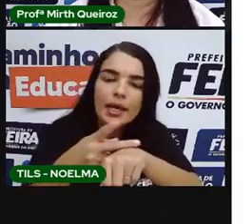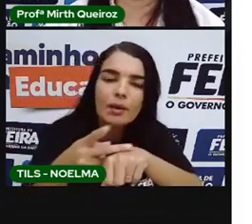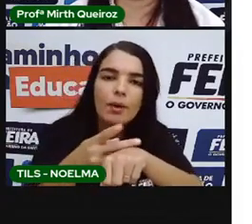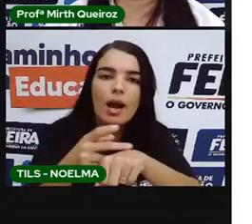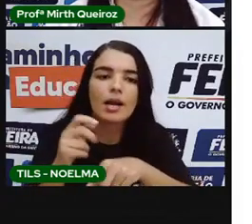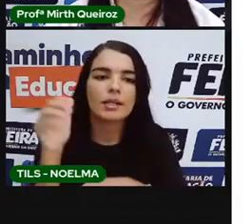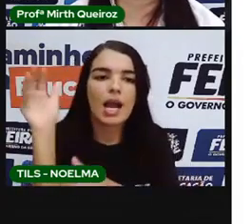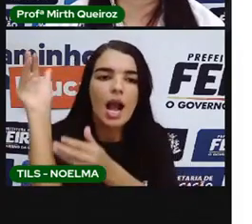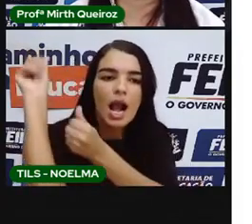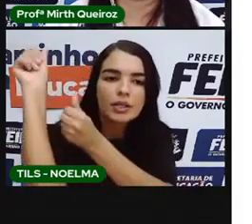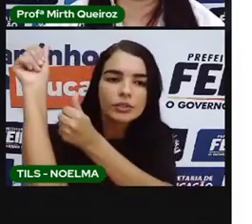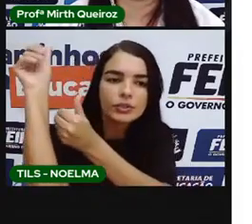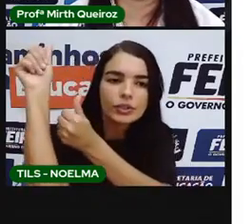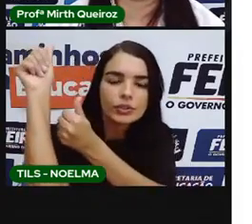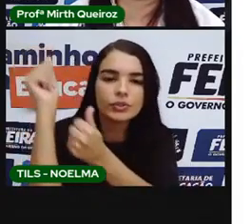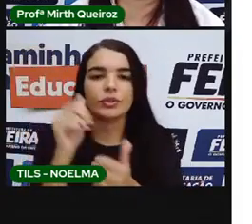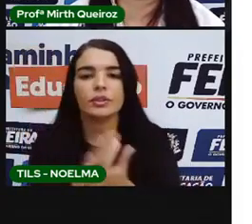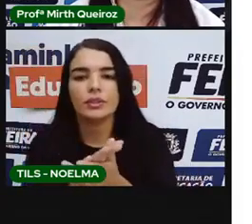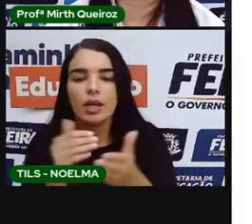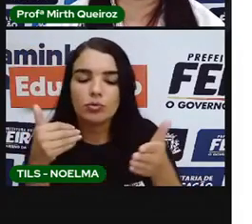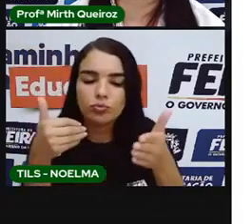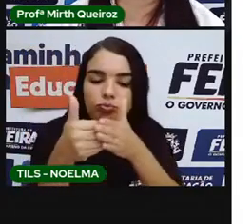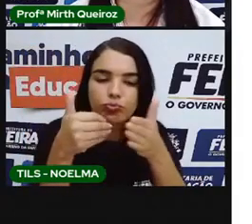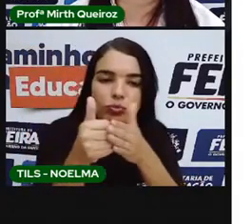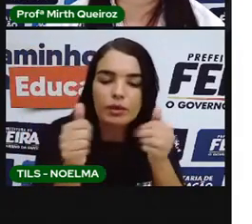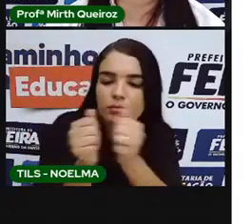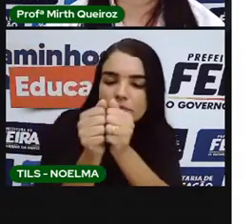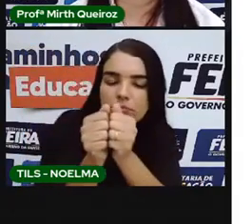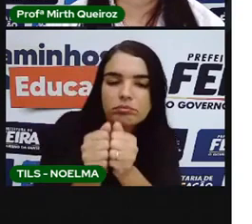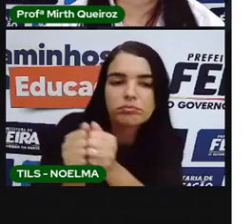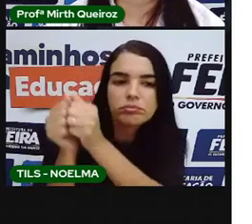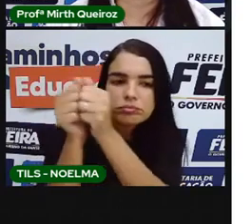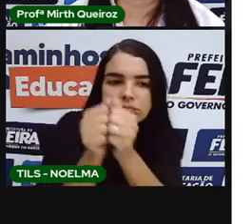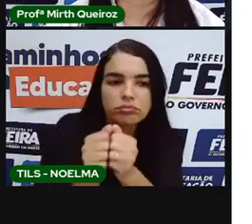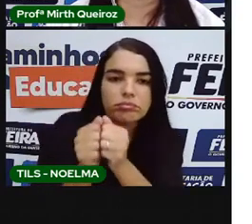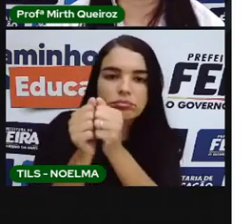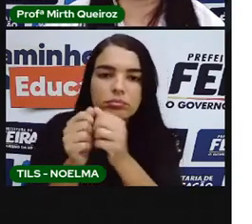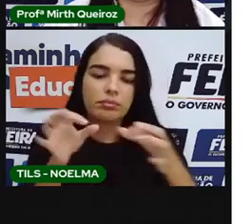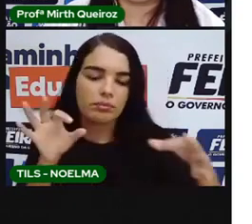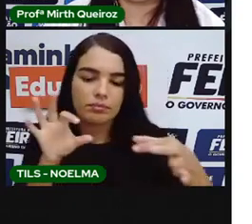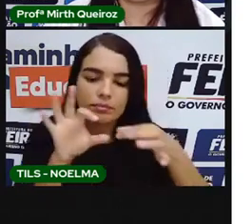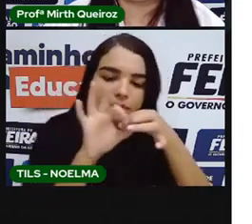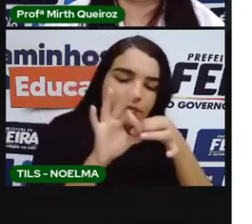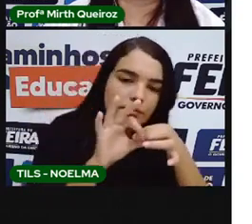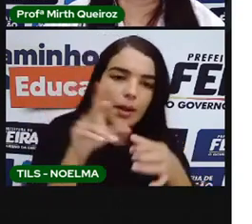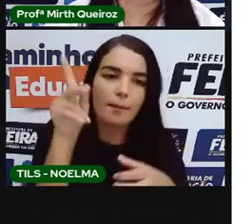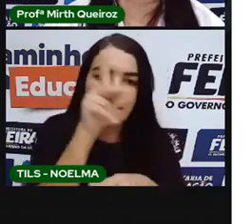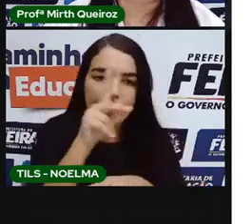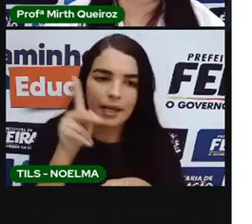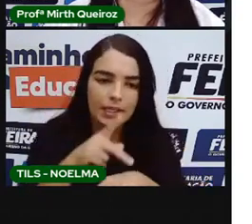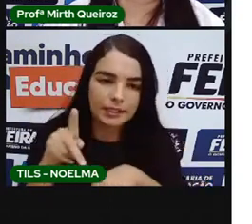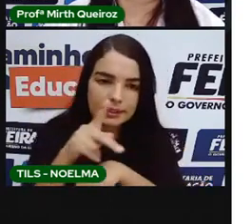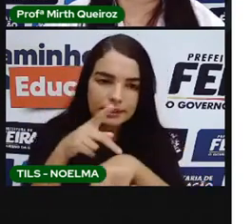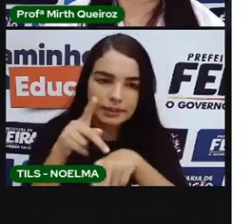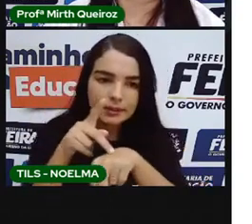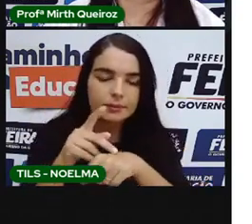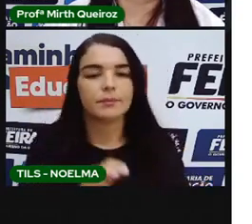Argentina. Nós temos esses 3 estados aí que fazem fronteira com esses países, certo?